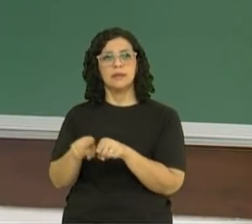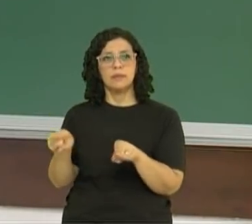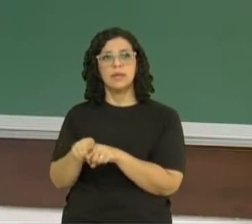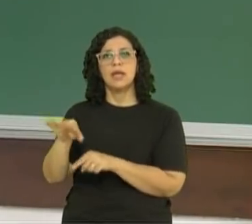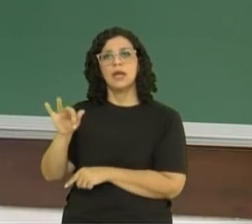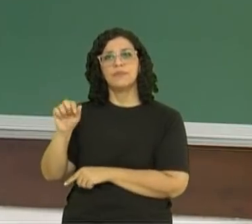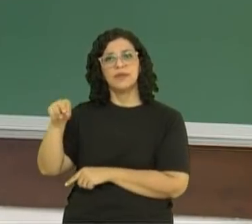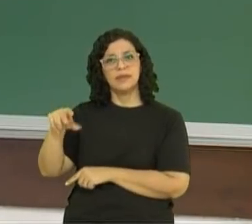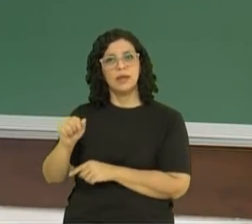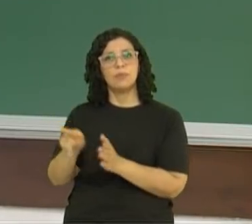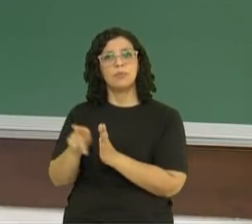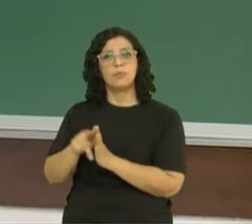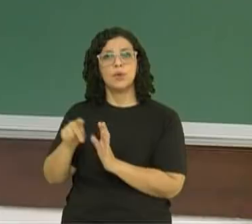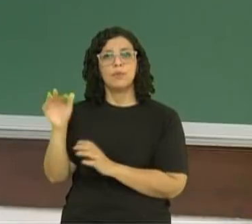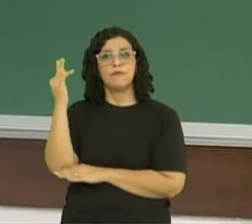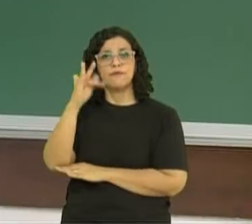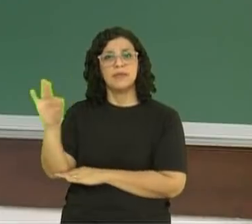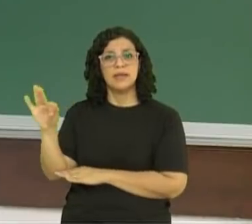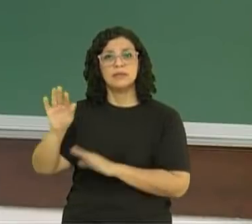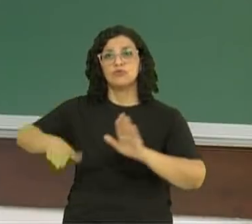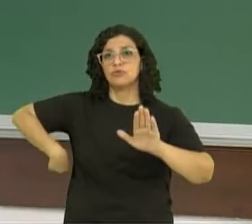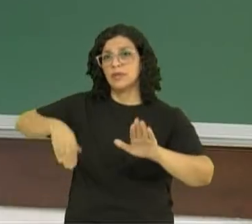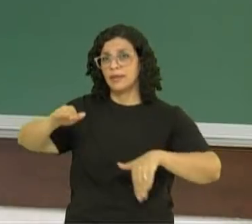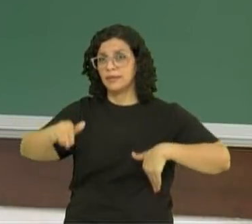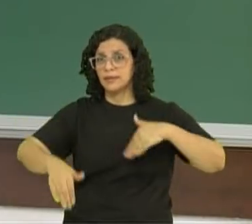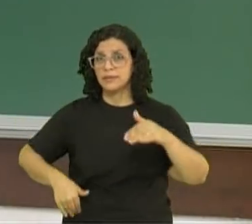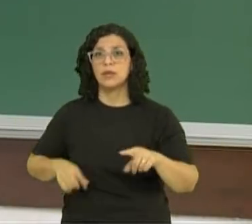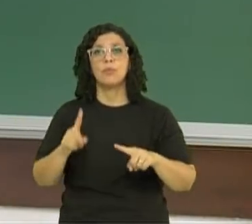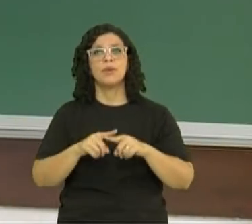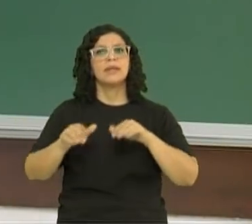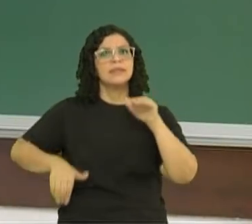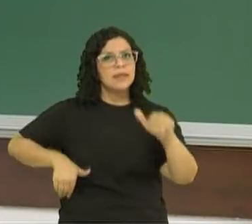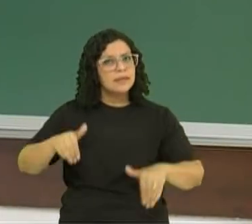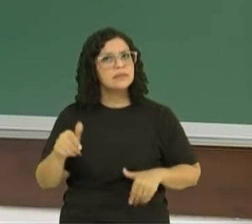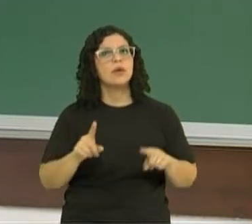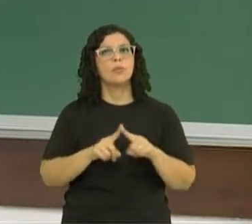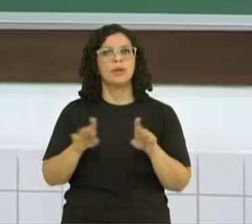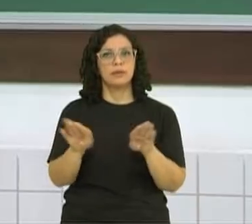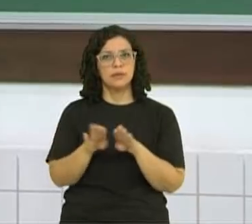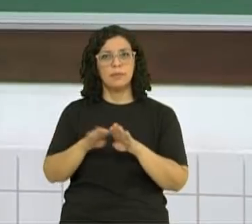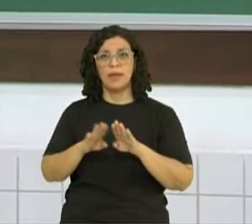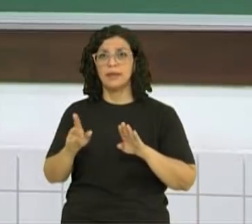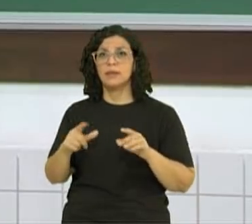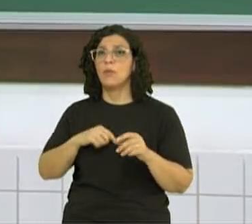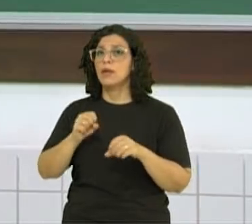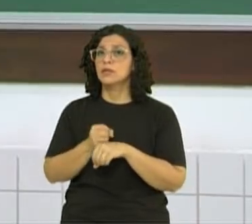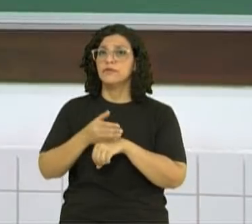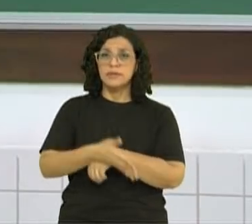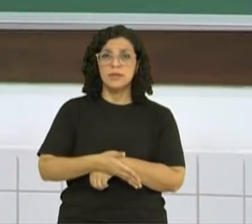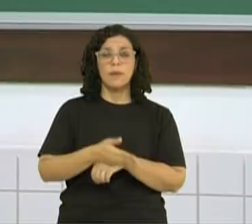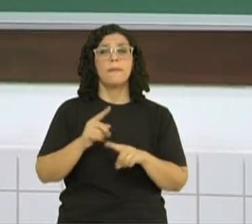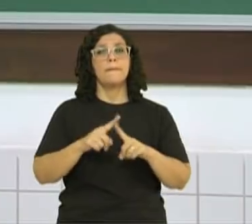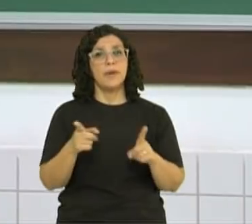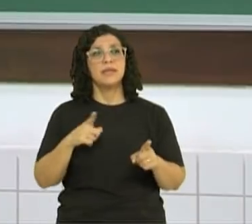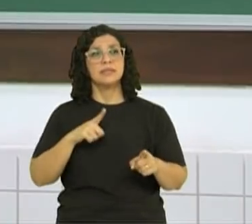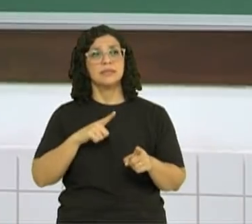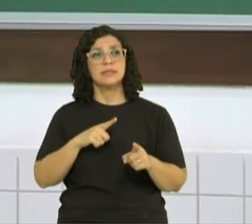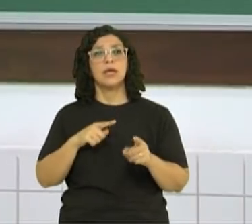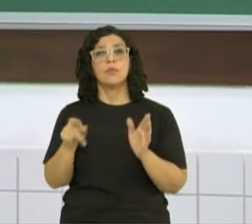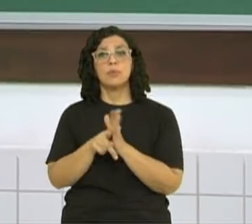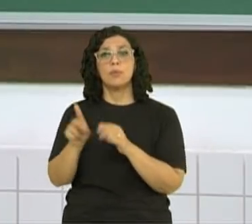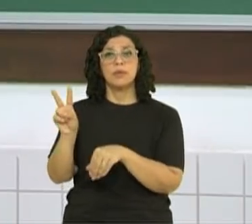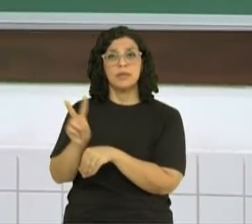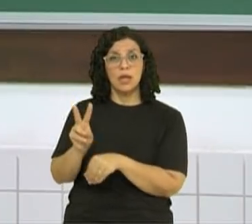que é a Federação Internacional de Natação. Então, por que natação? A natação não caracteriza como esporte de invasão, né? Mas